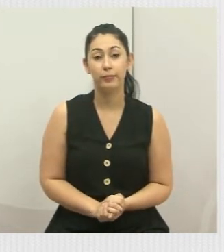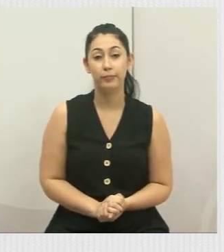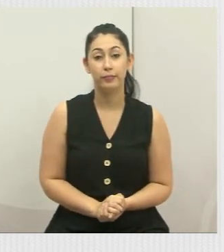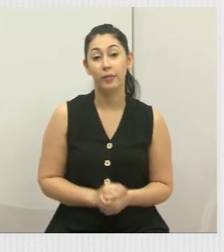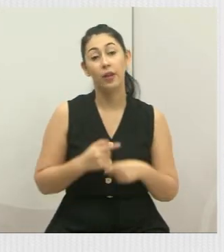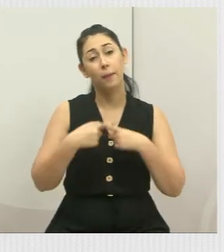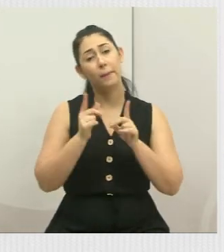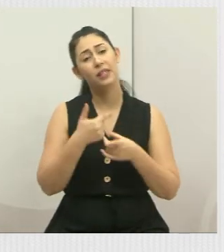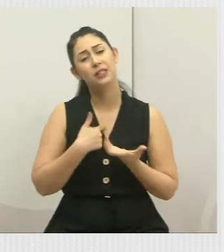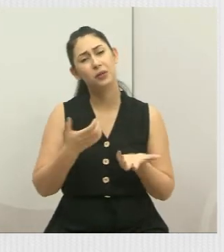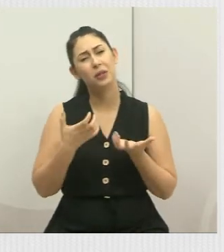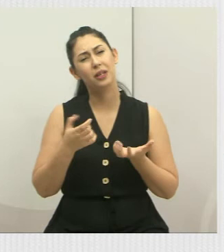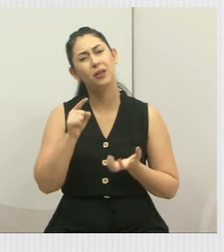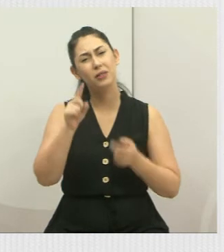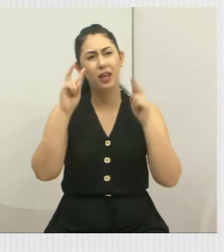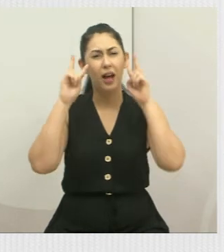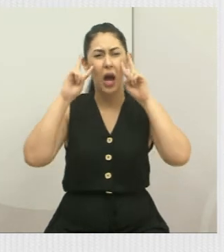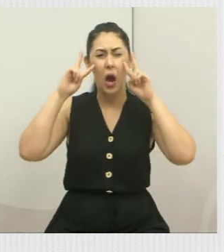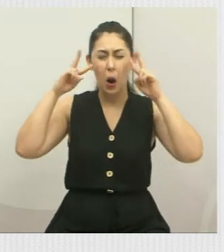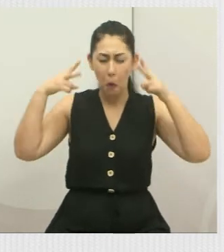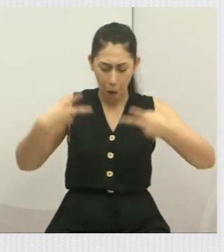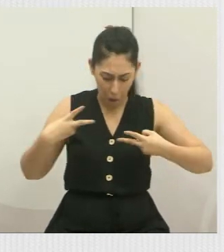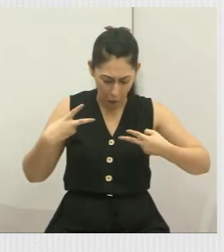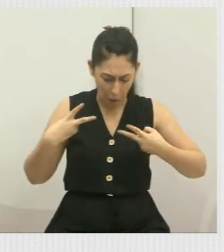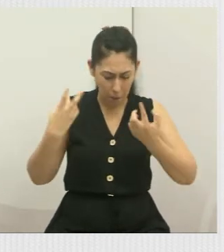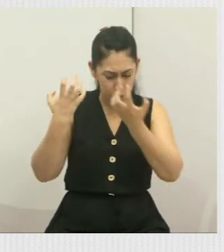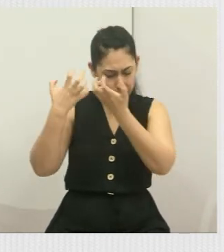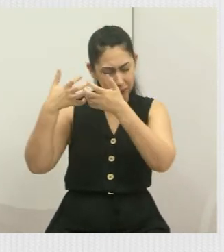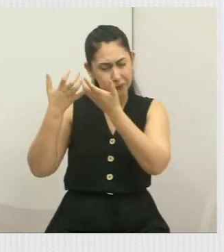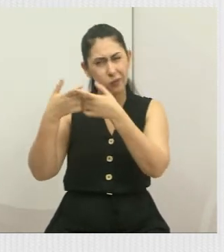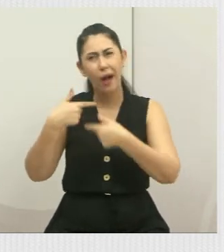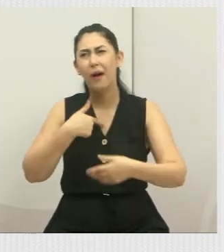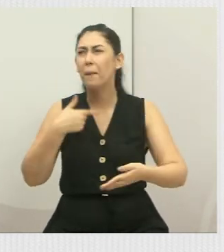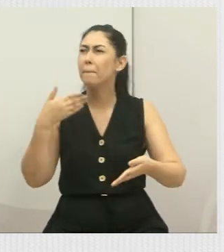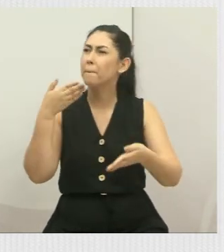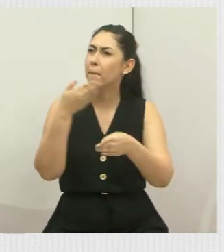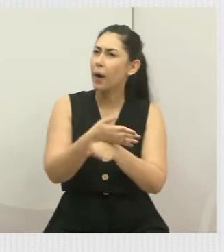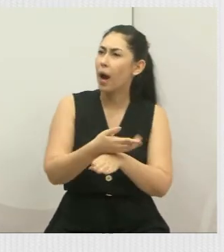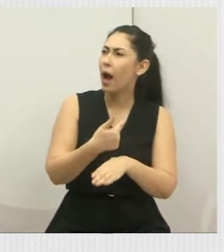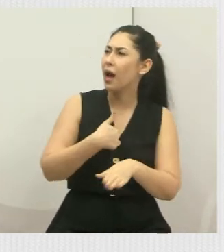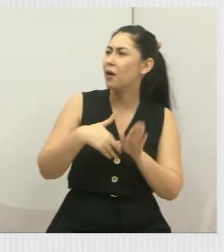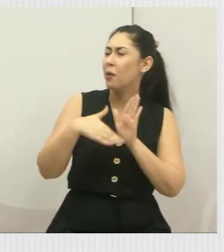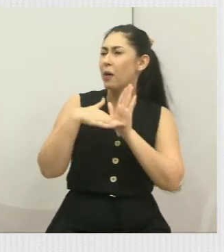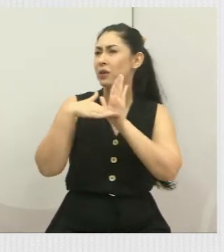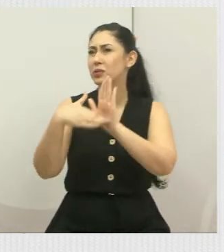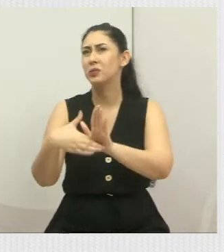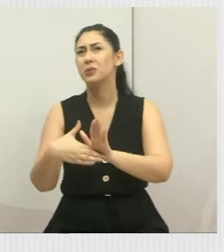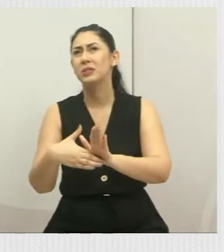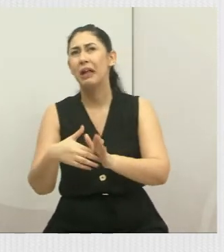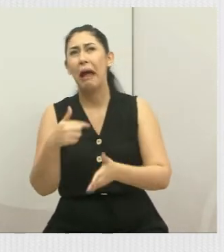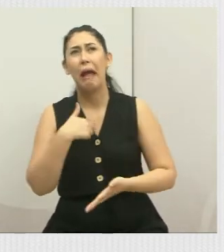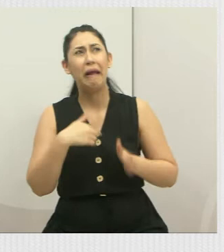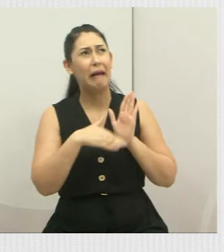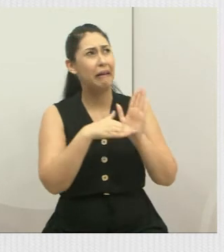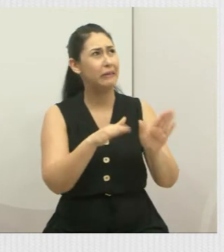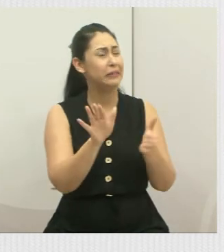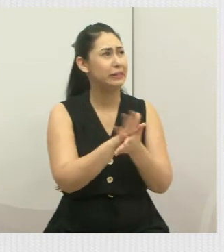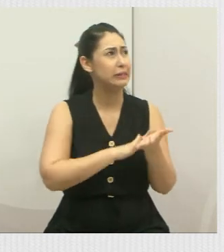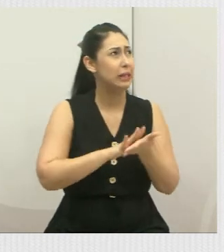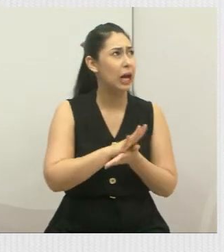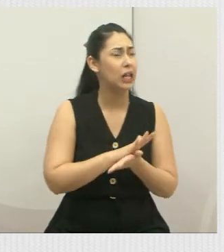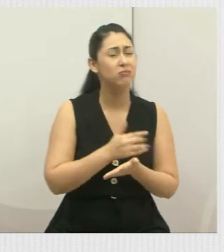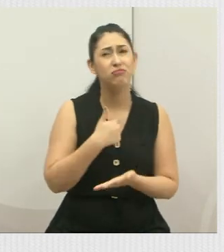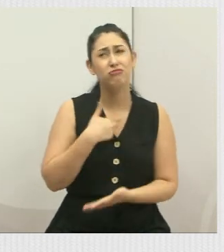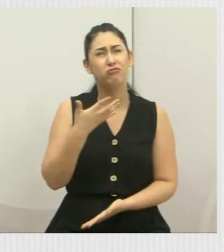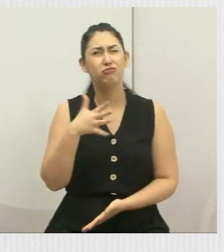Mas eu gostaria que você pensasse nisso. Qual é o seu envolvimento? O meu envolvimento até agora foi péssimo. O meu envolvimento foi regular,